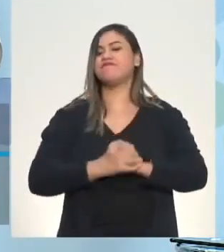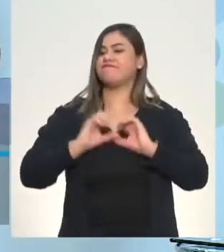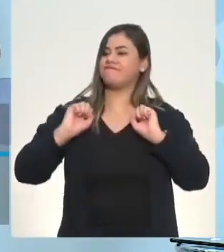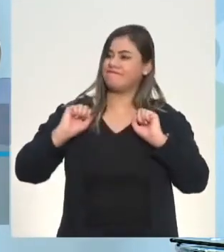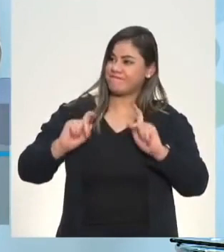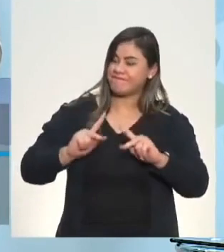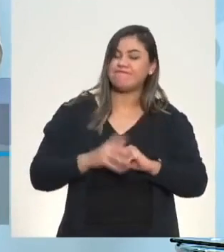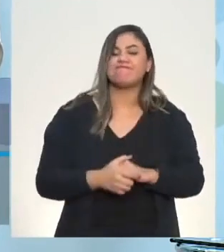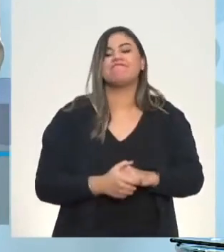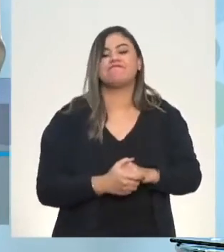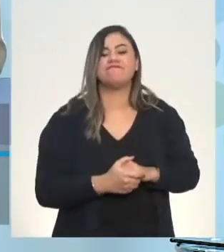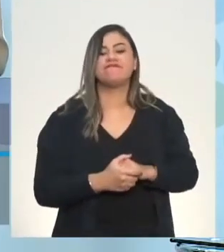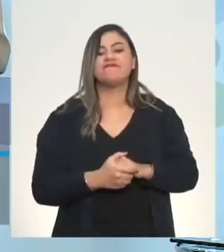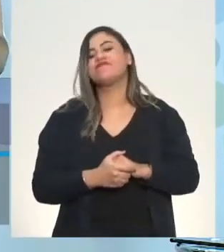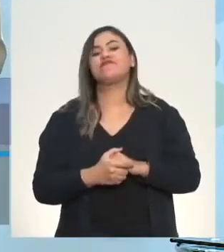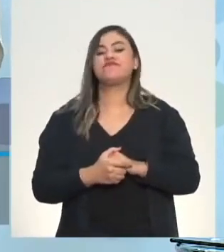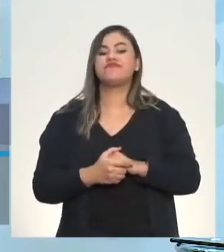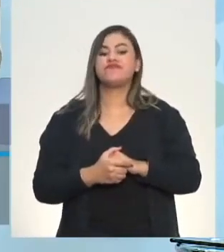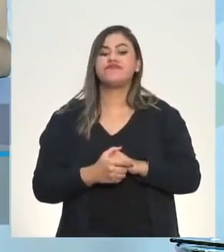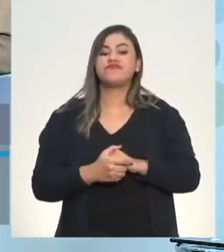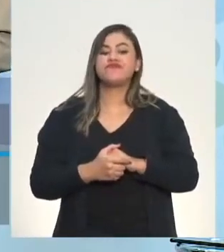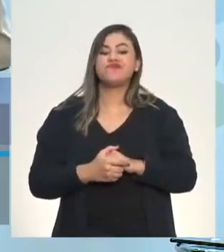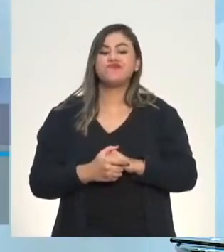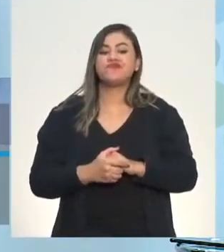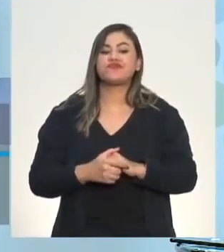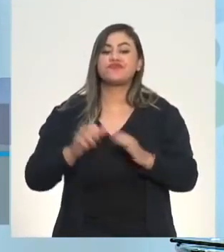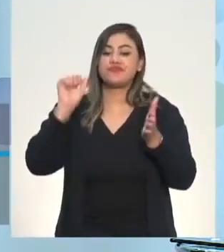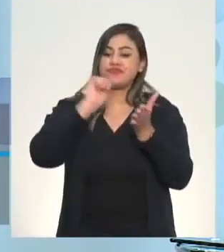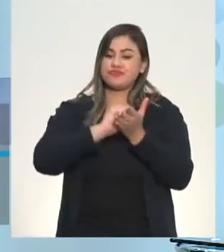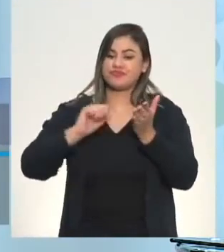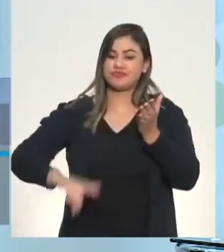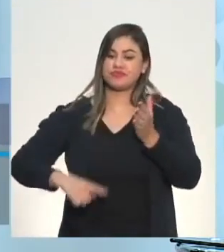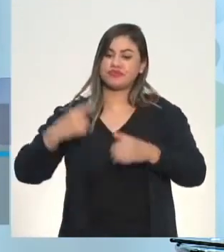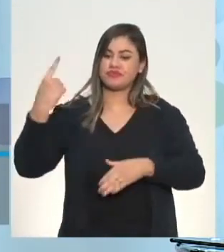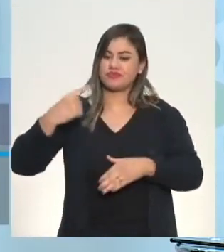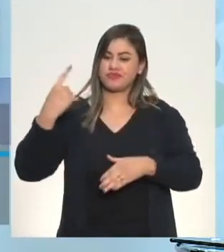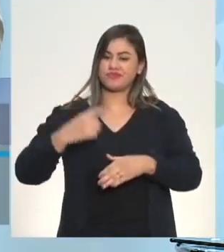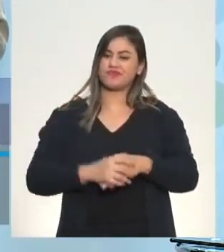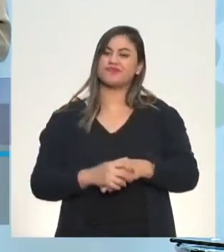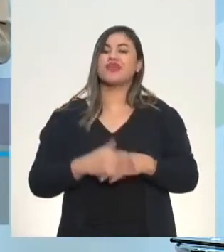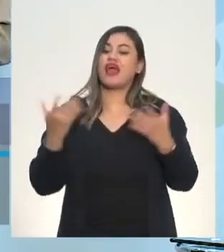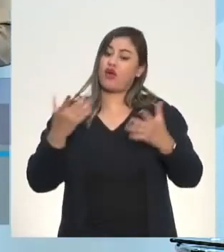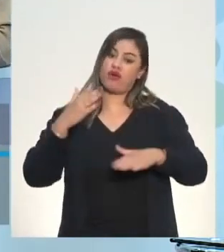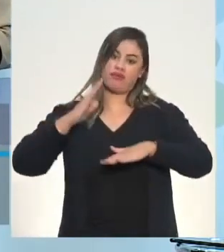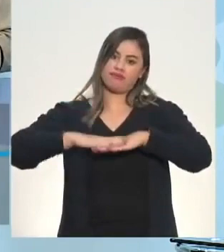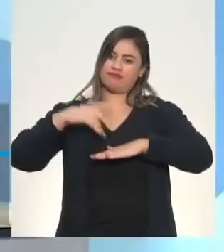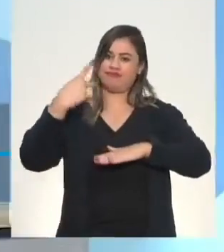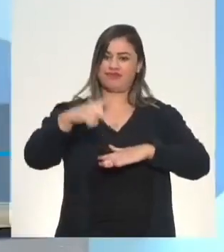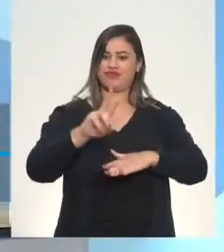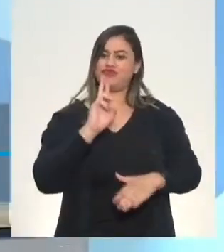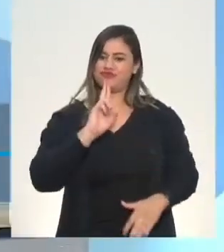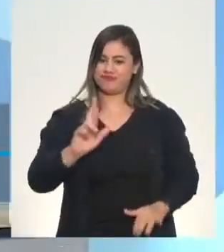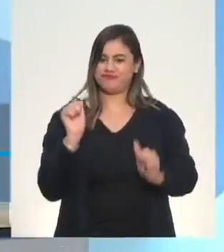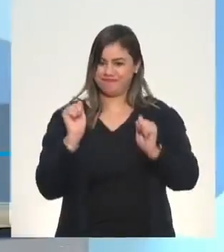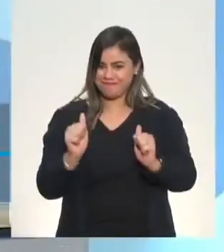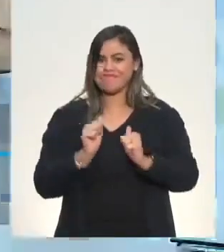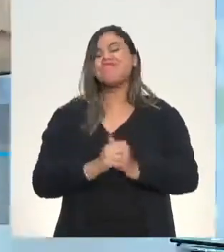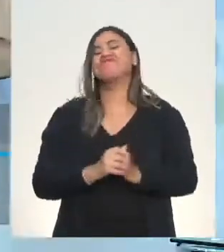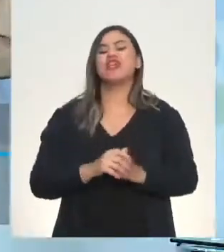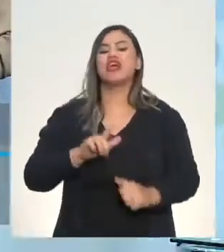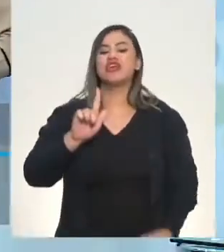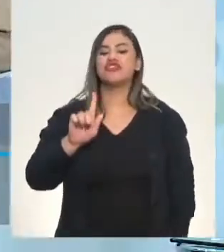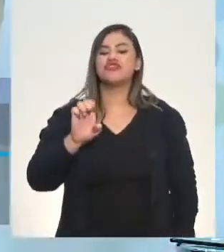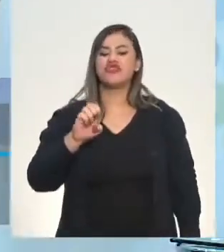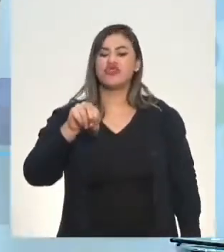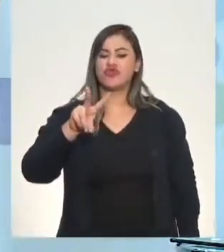bem? Beleza. Próximo, vamos lá. Bom, atividade 1. Essa aí já é do pessoal, concorda? Bora. Tá. O Giovanni, a